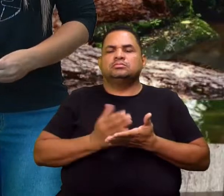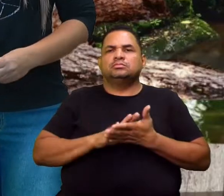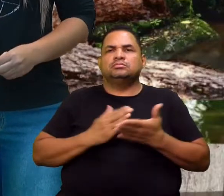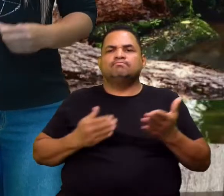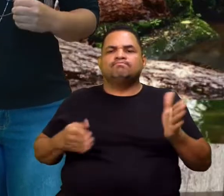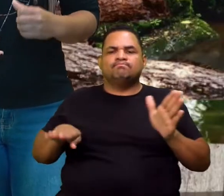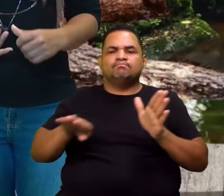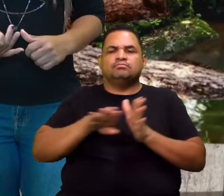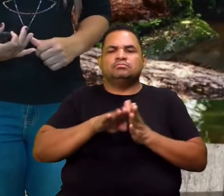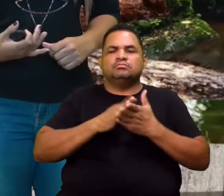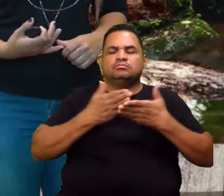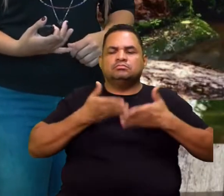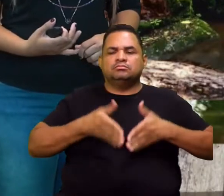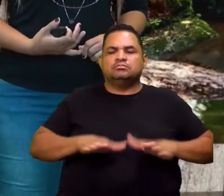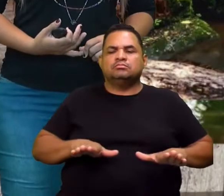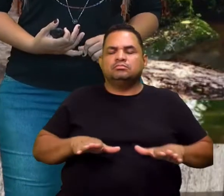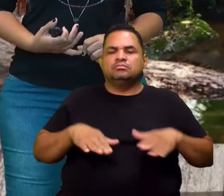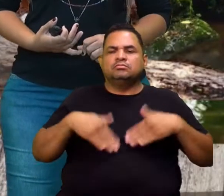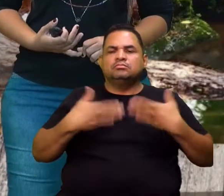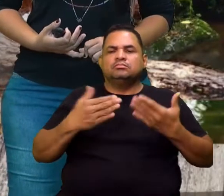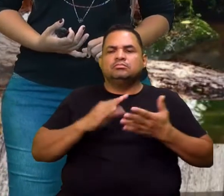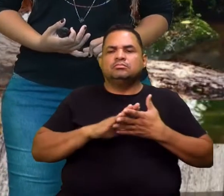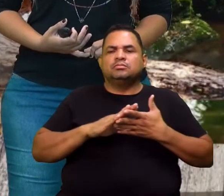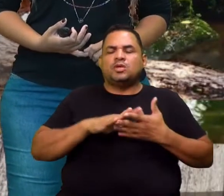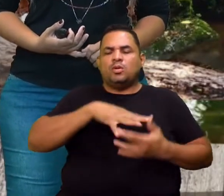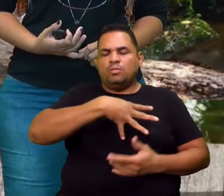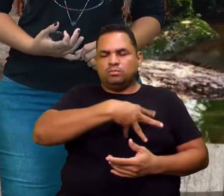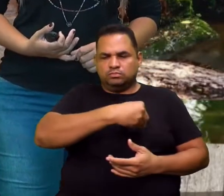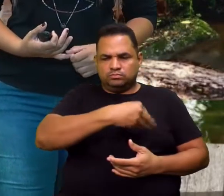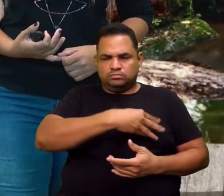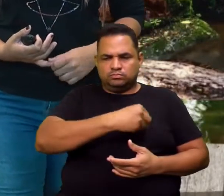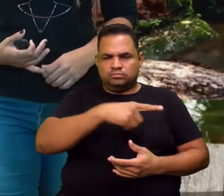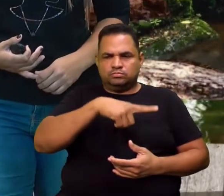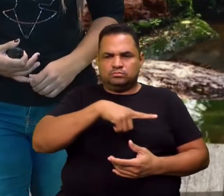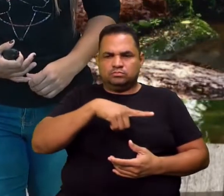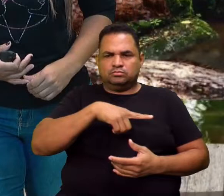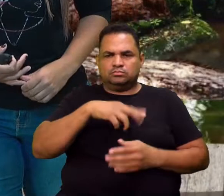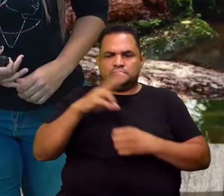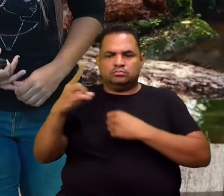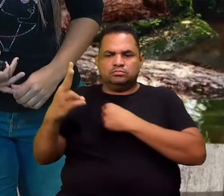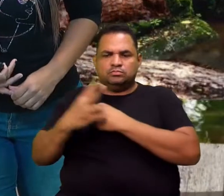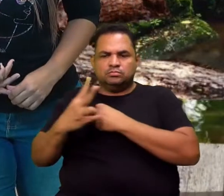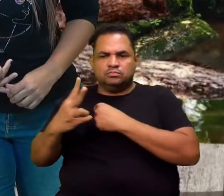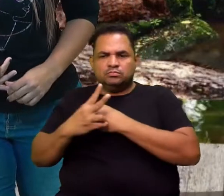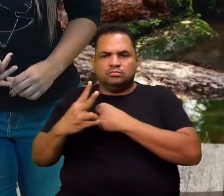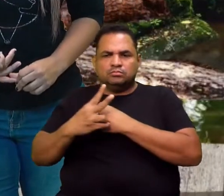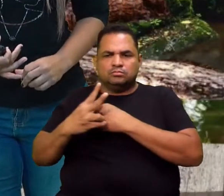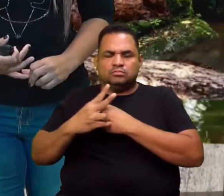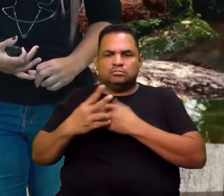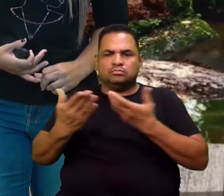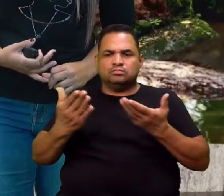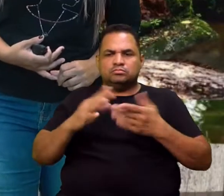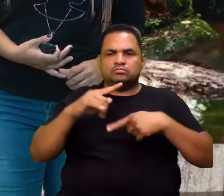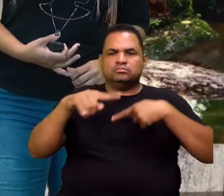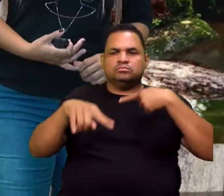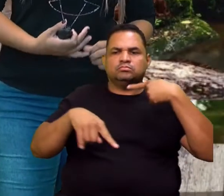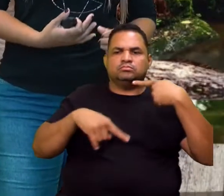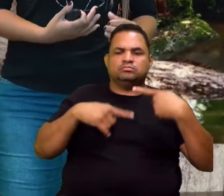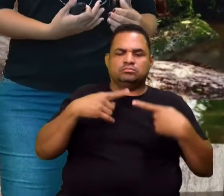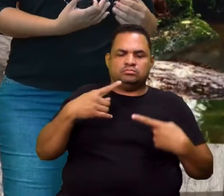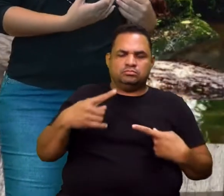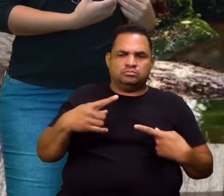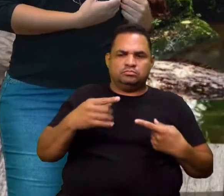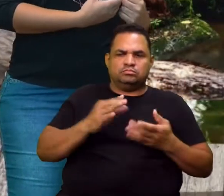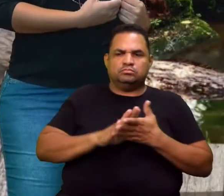nascimento. No caso das espécies de mamíferos, nós temos o cuidado parental após o nascimento, que eles